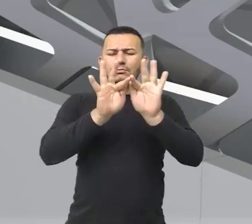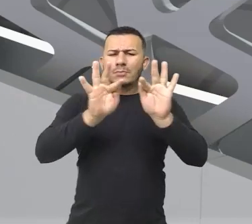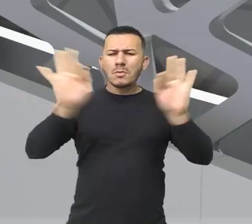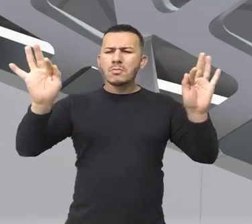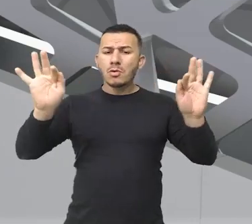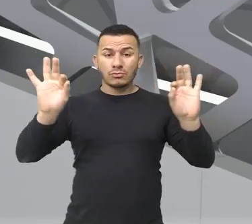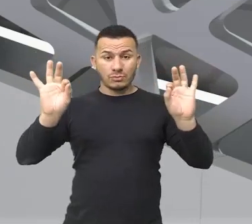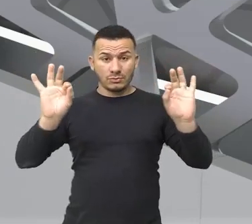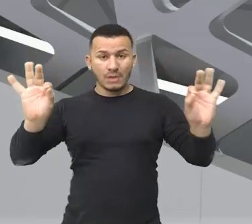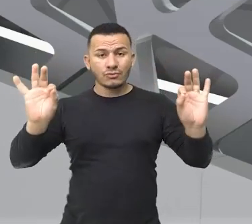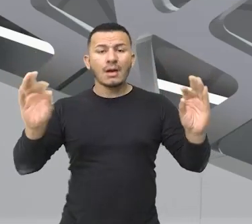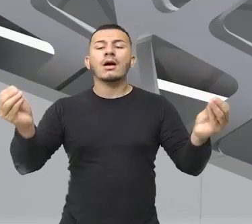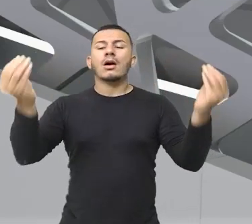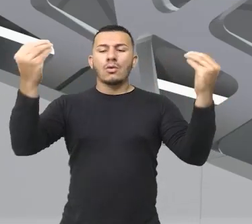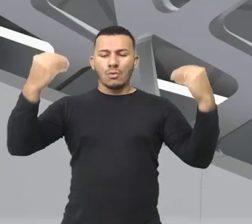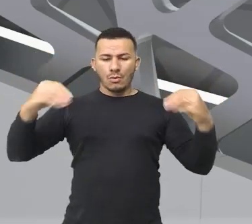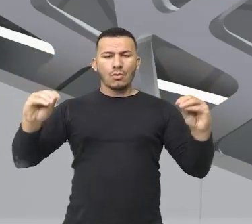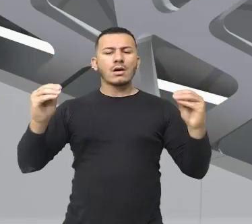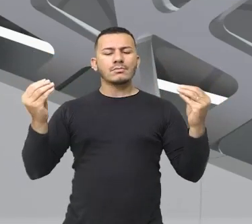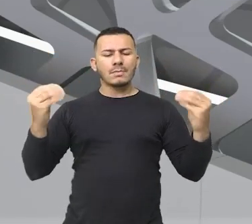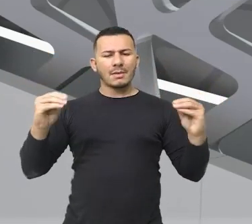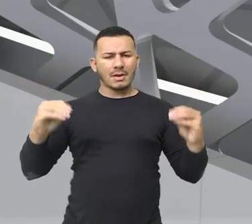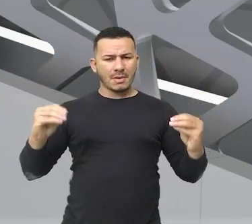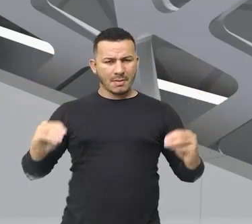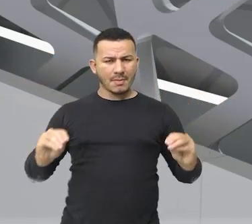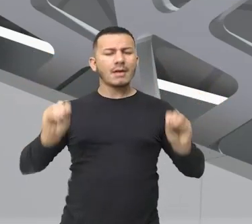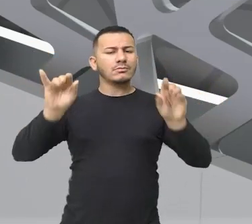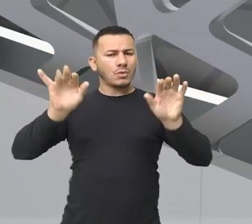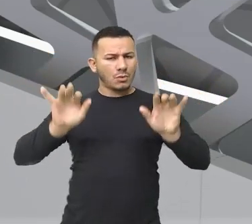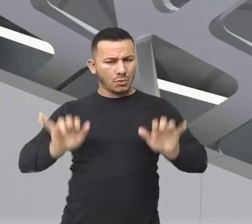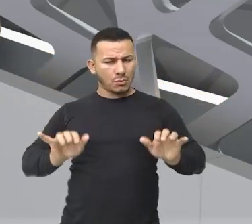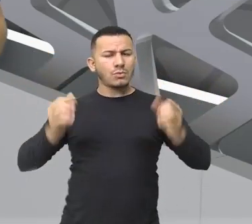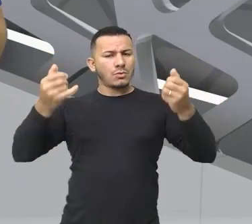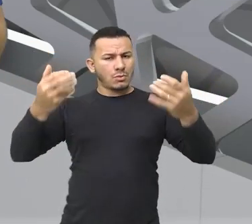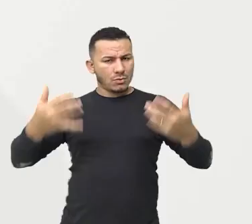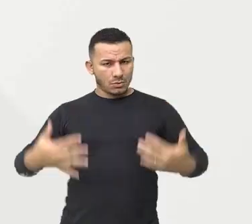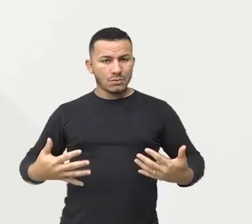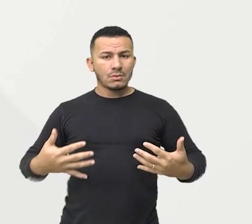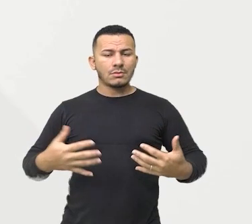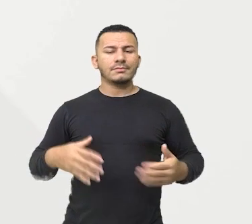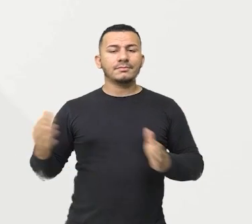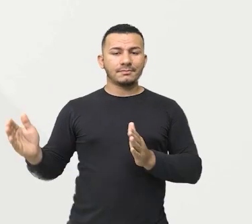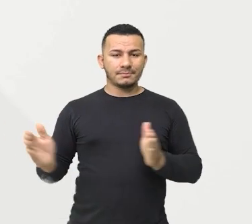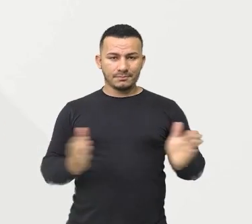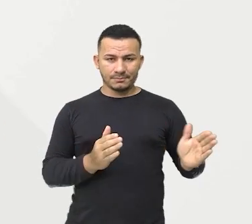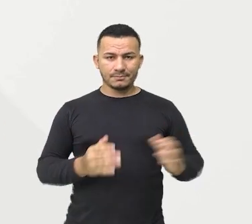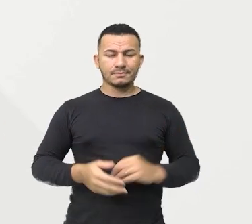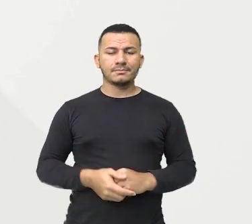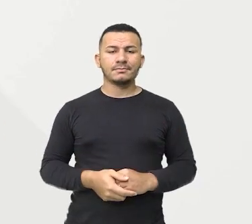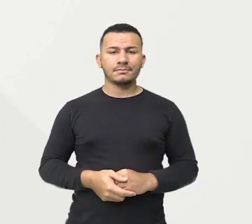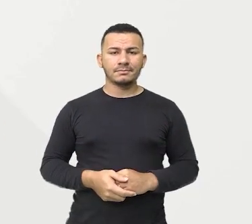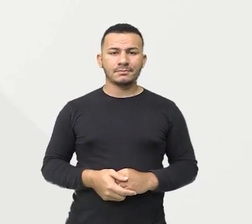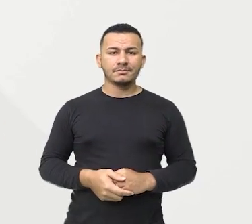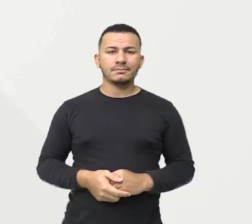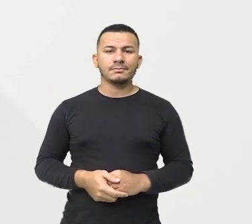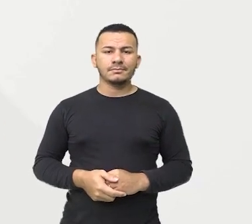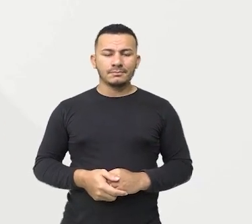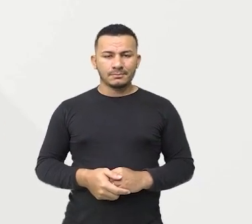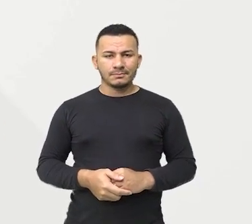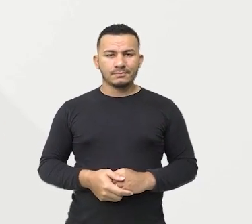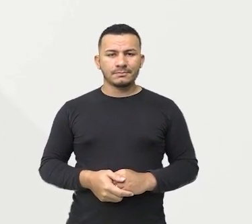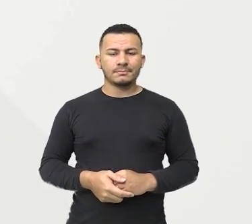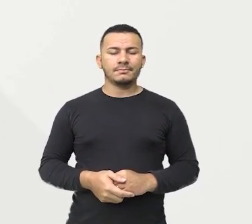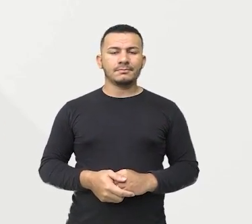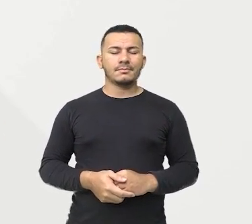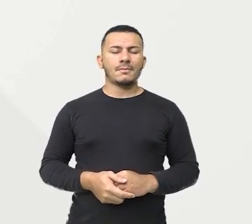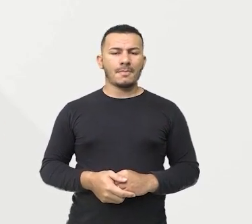e sigo desenvolvendo o meu parágrafo, tá bom, pessoal? Então, vamos avançar? Essa estruturação que eu já